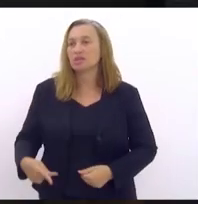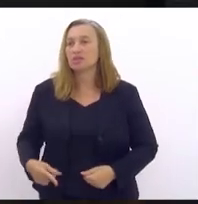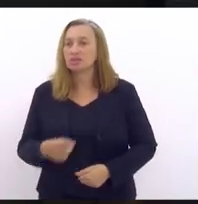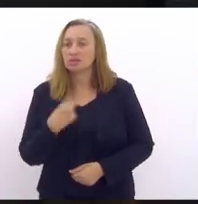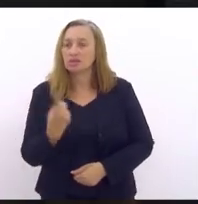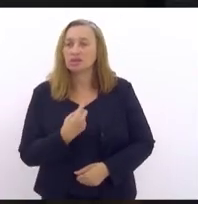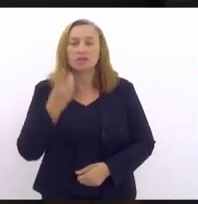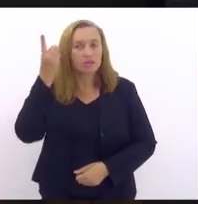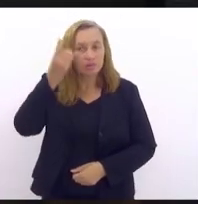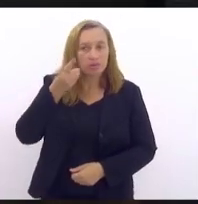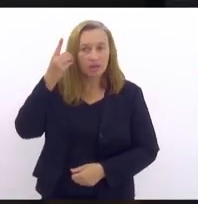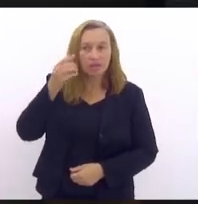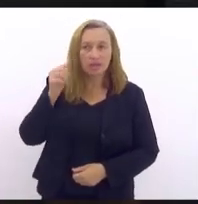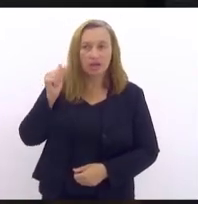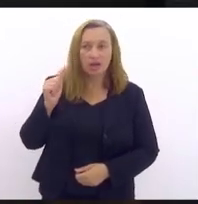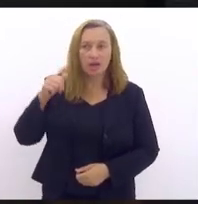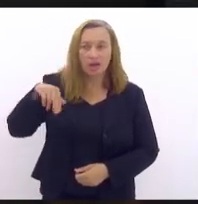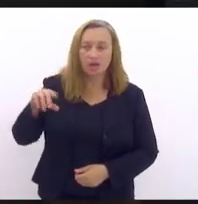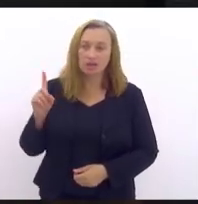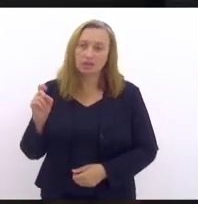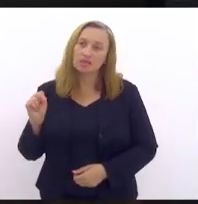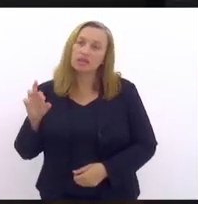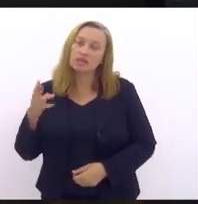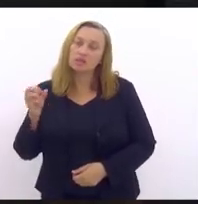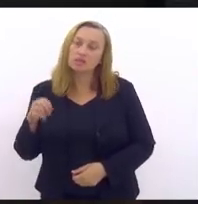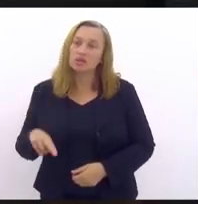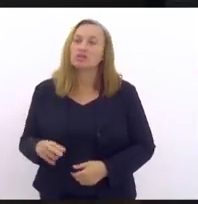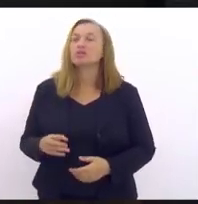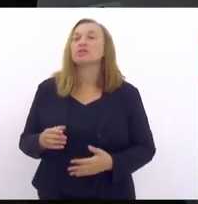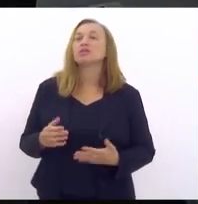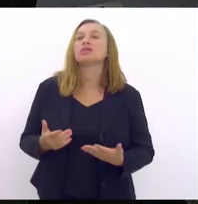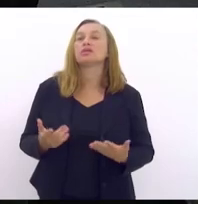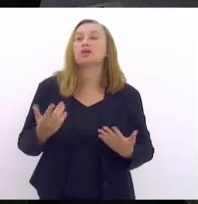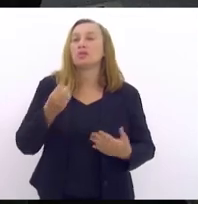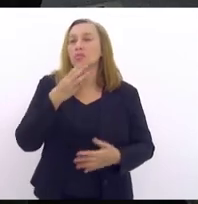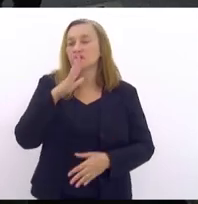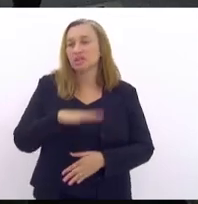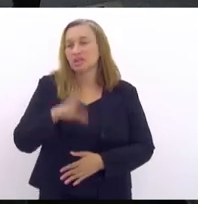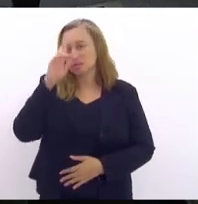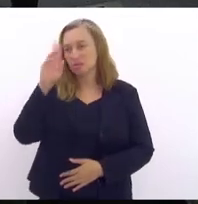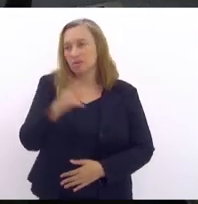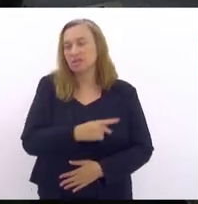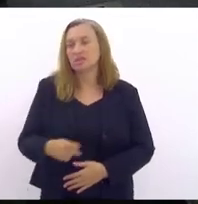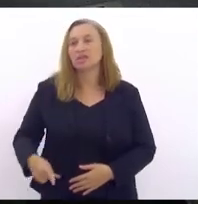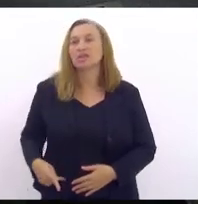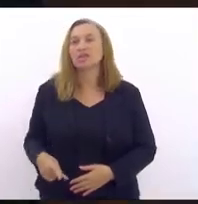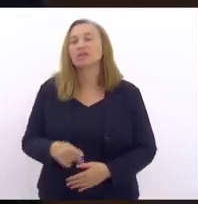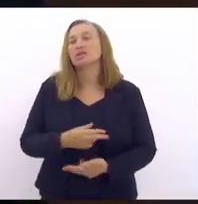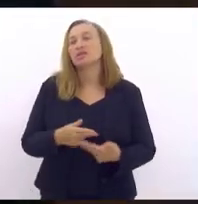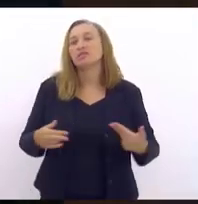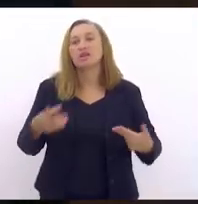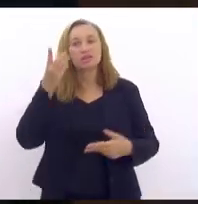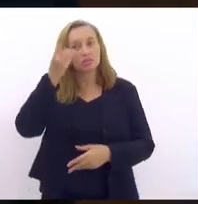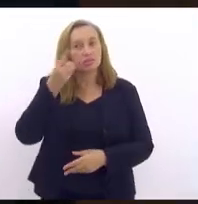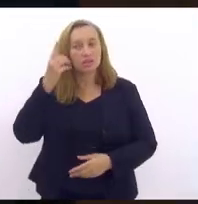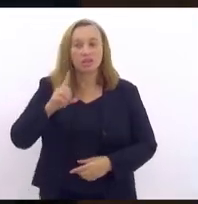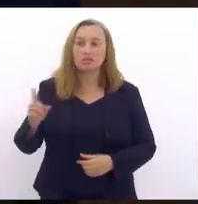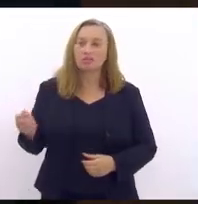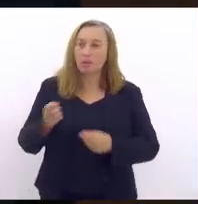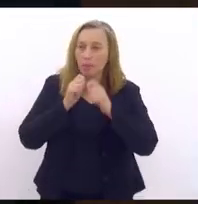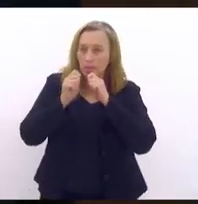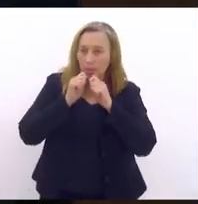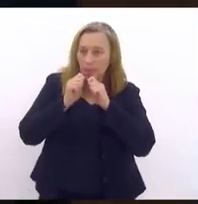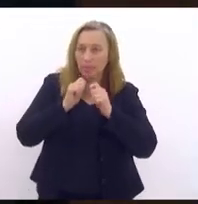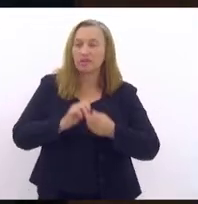Deputado Anderson, para... Senhor presidente, boa tarde. Após diversos deputados aqui virem ao microfone,